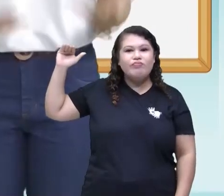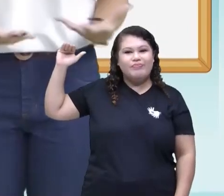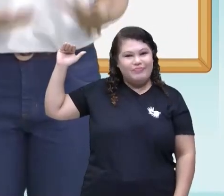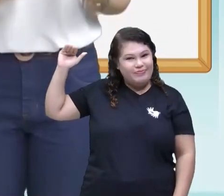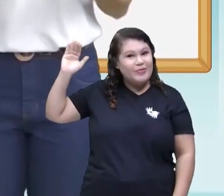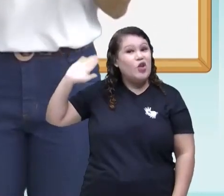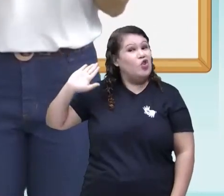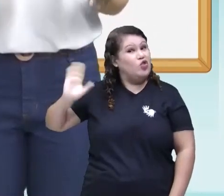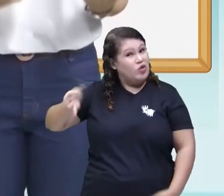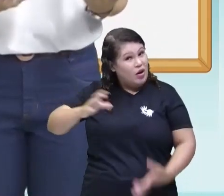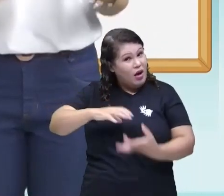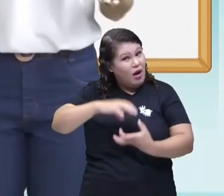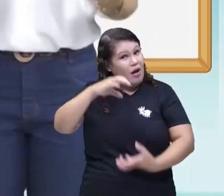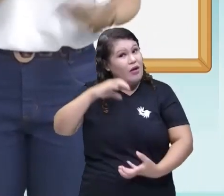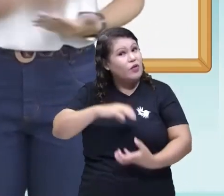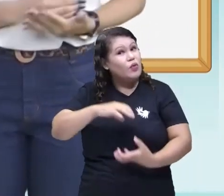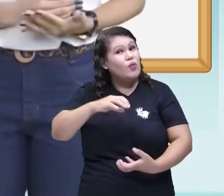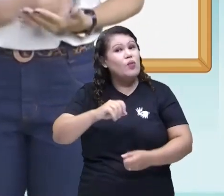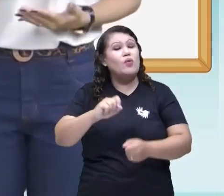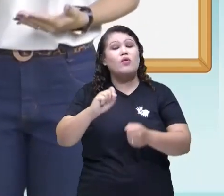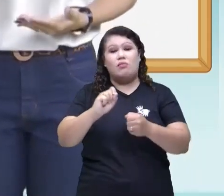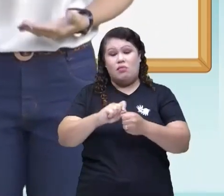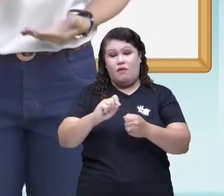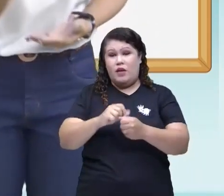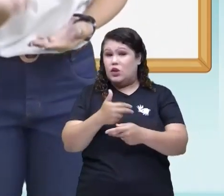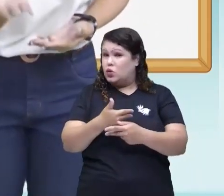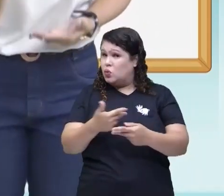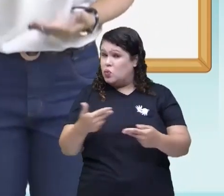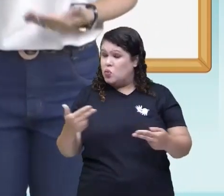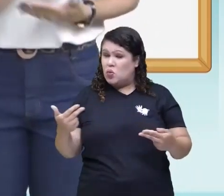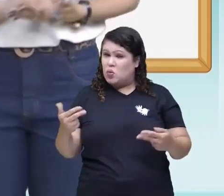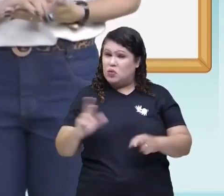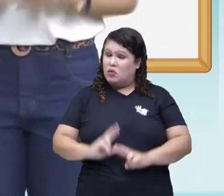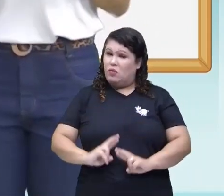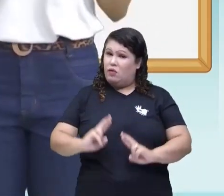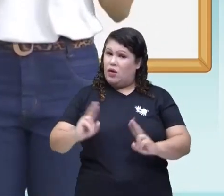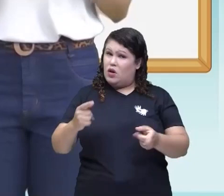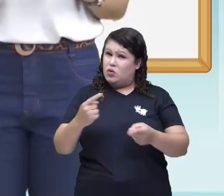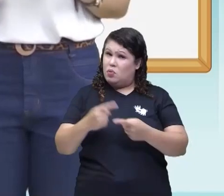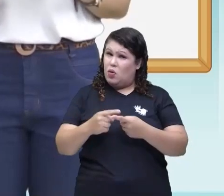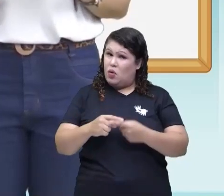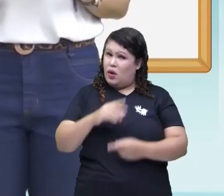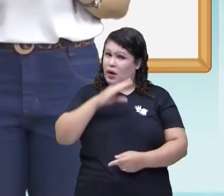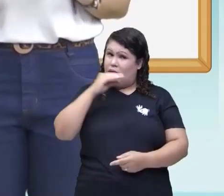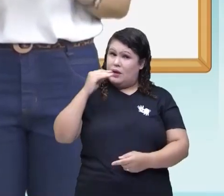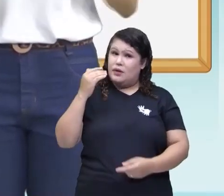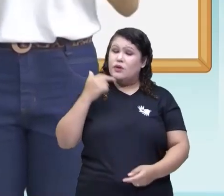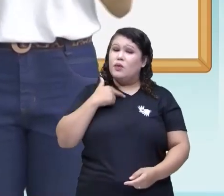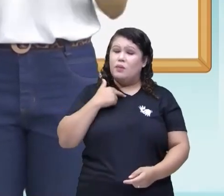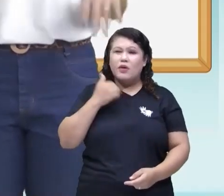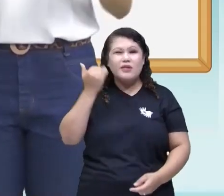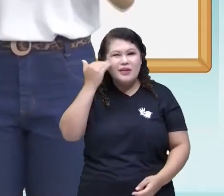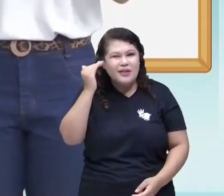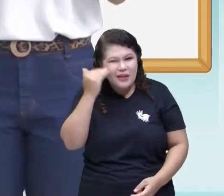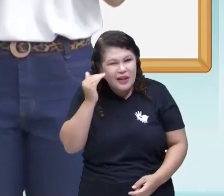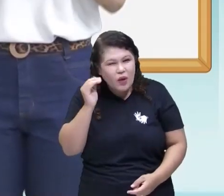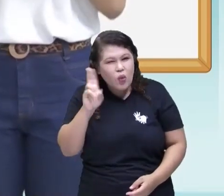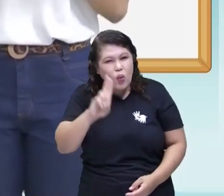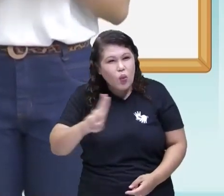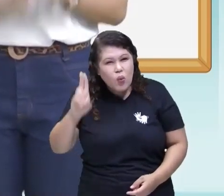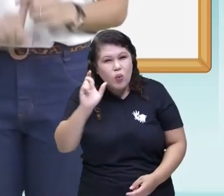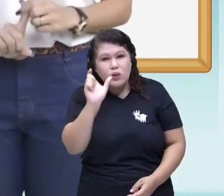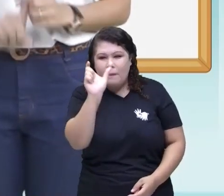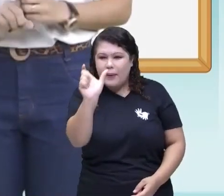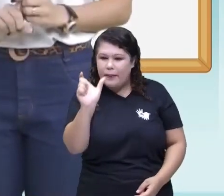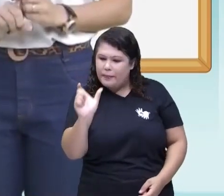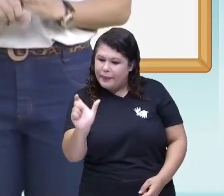muito mais diferentes do que agora, com essa idade que vocês estão. Vocês conseguiram compreender? Primeiro, nós